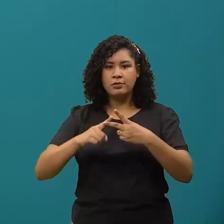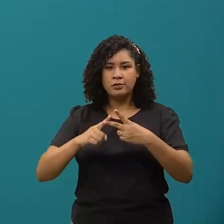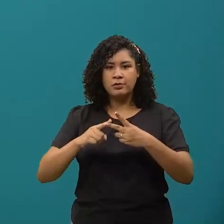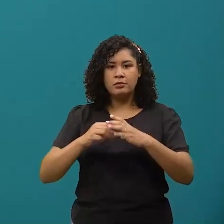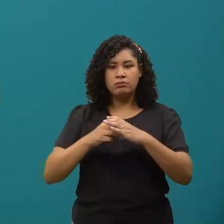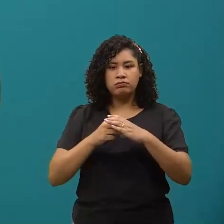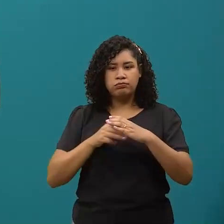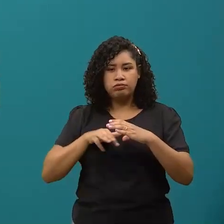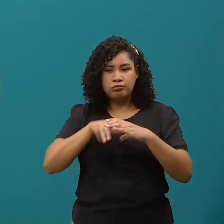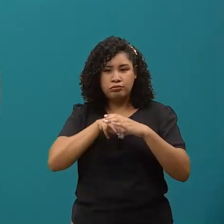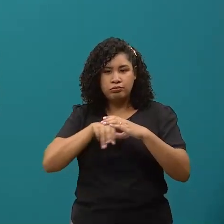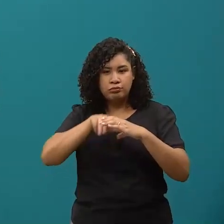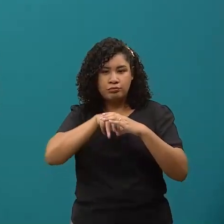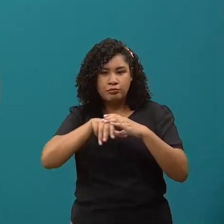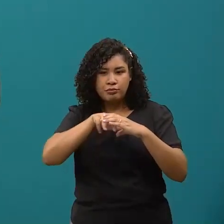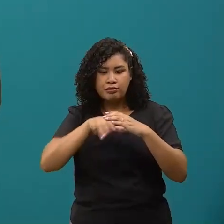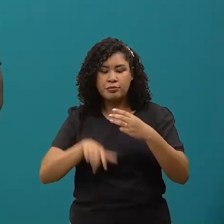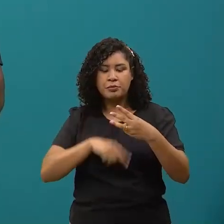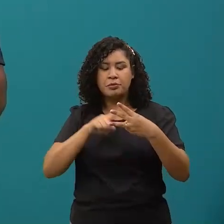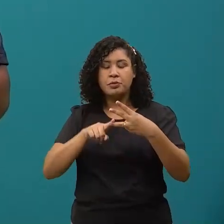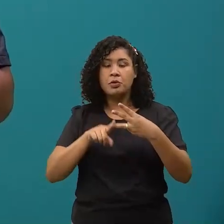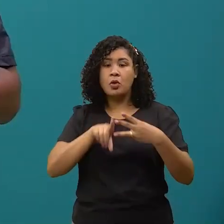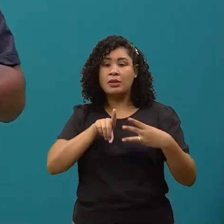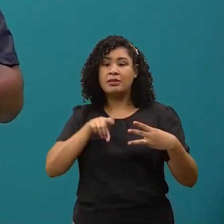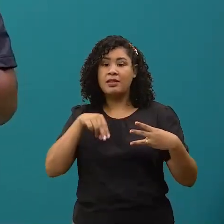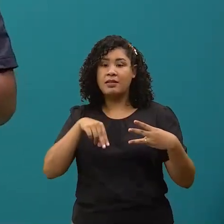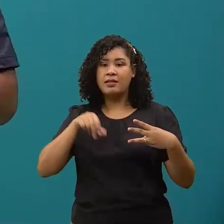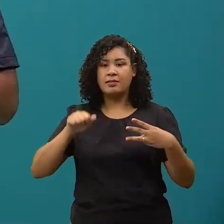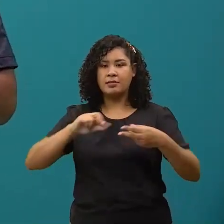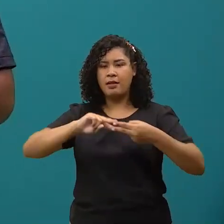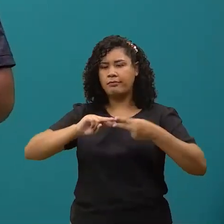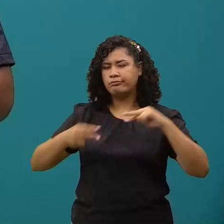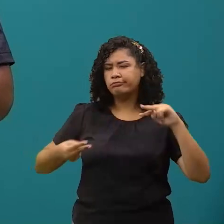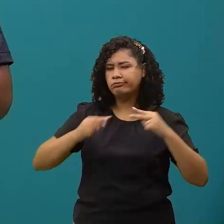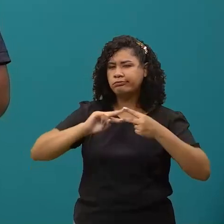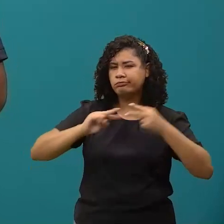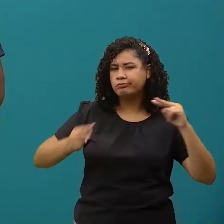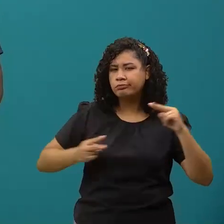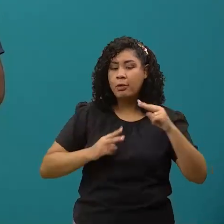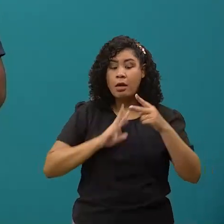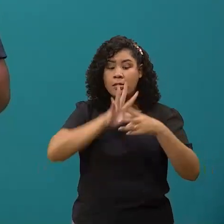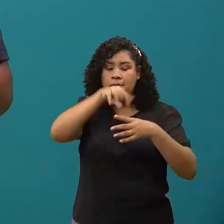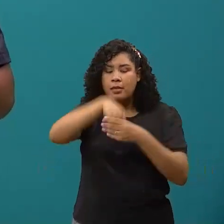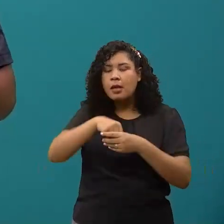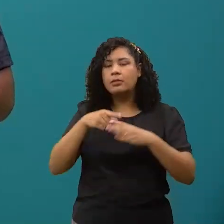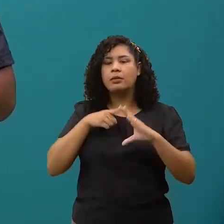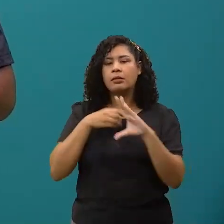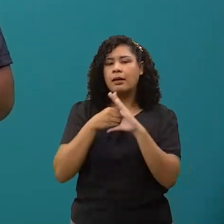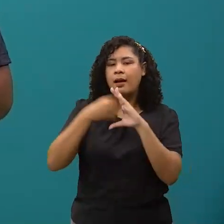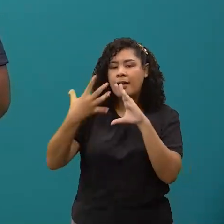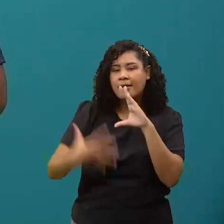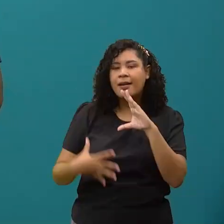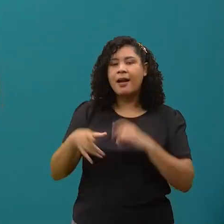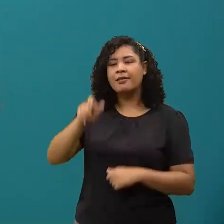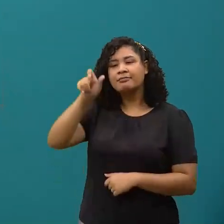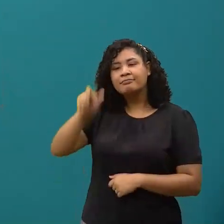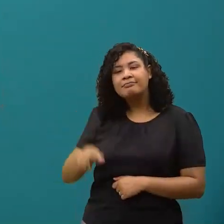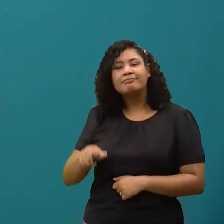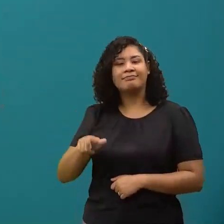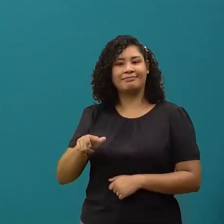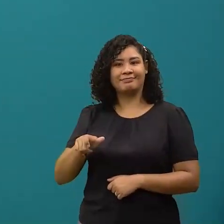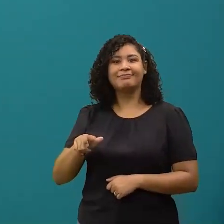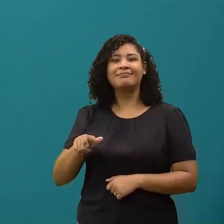o material genético, o material da hereditariedade, que armazena as características daquele respectivo ser